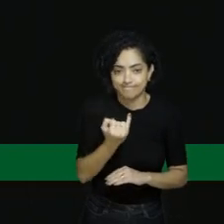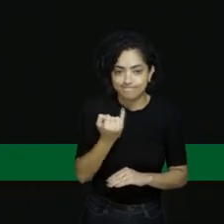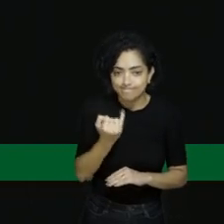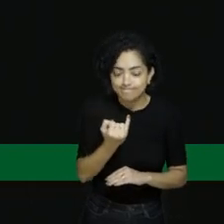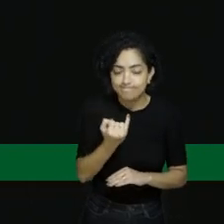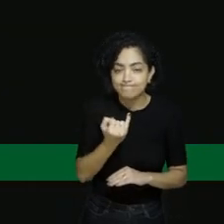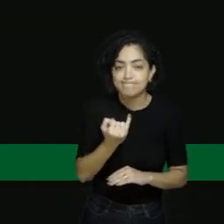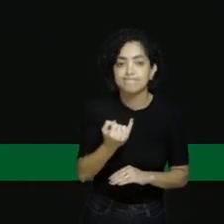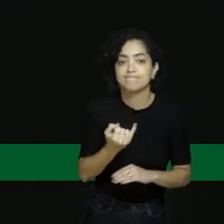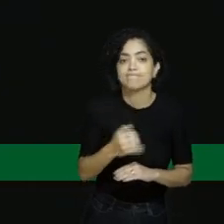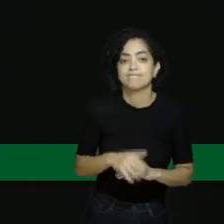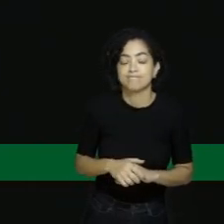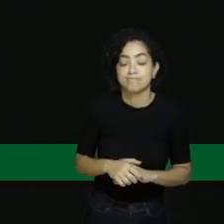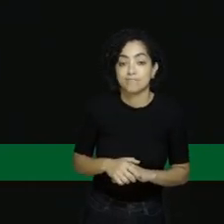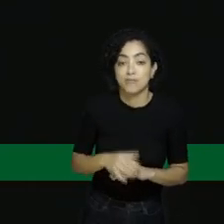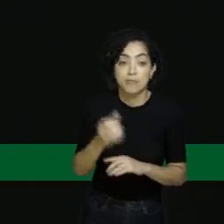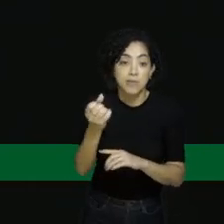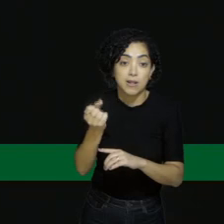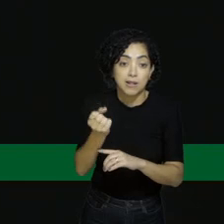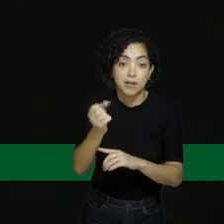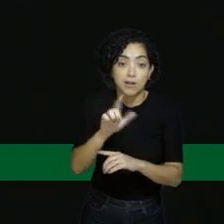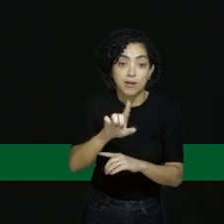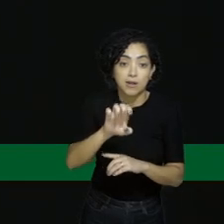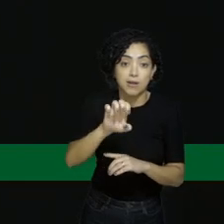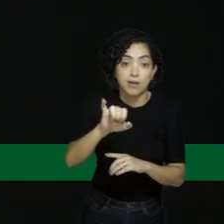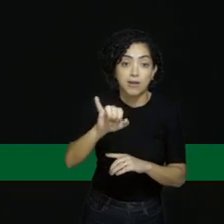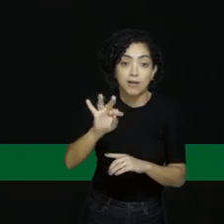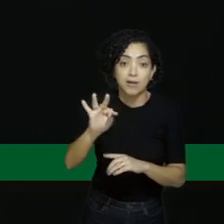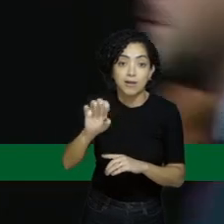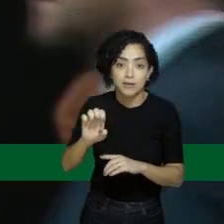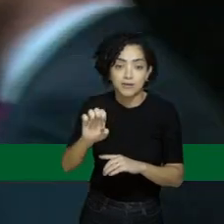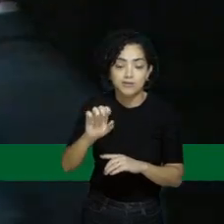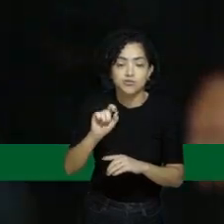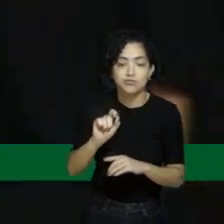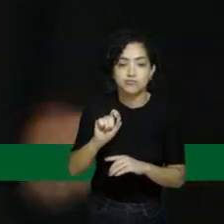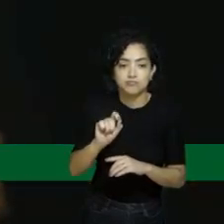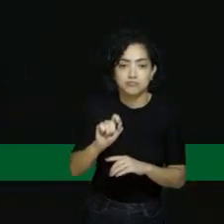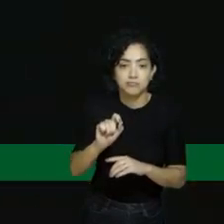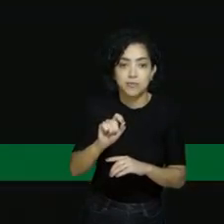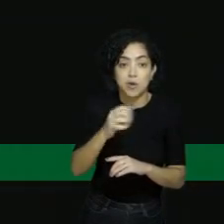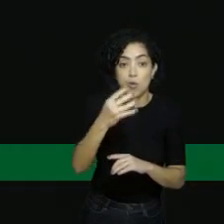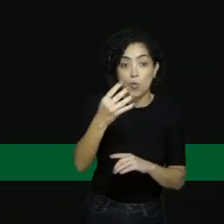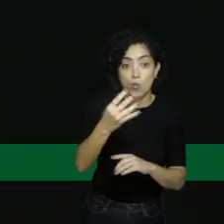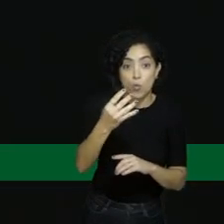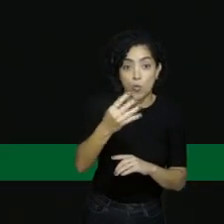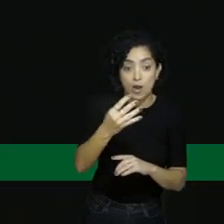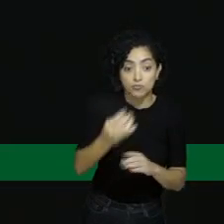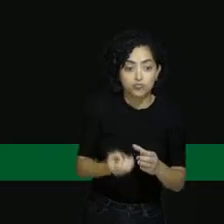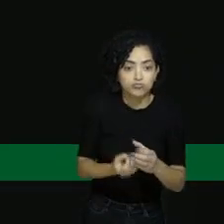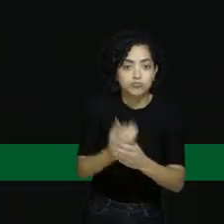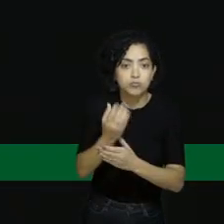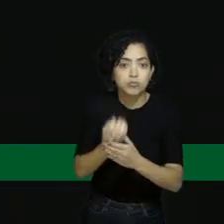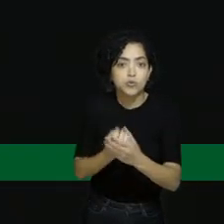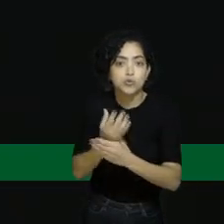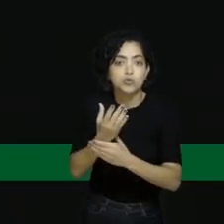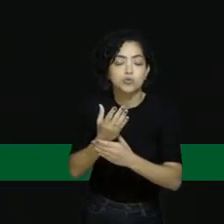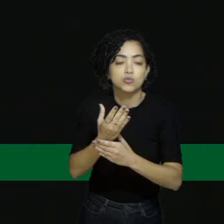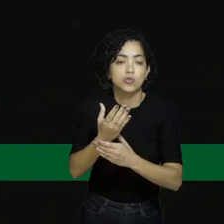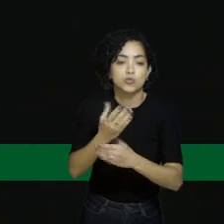leite, e leite que nós somos, Santa Catarina, é o quarto maior produtor de leite do